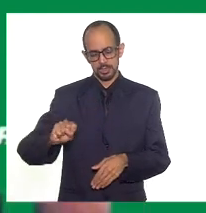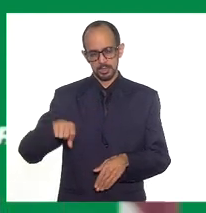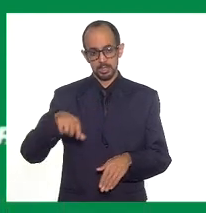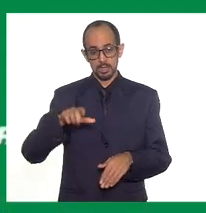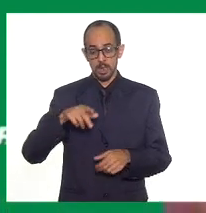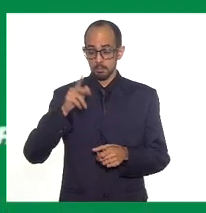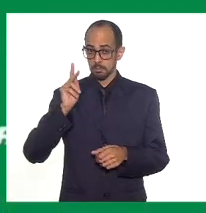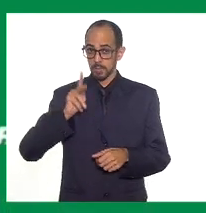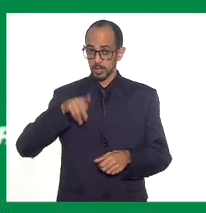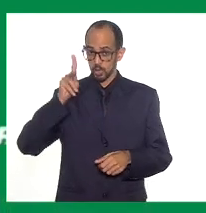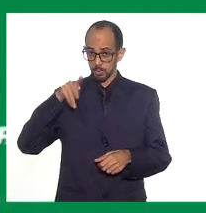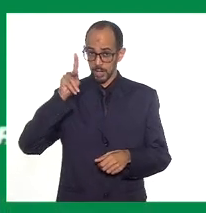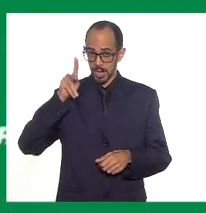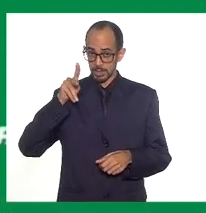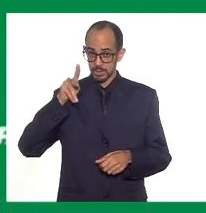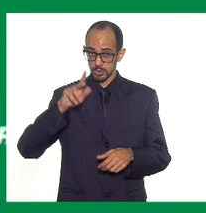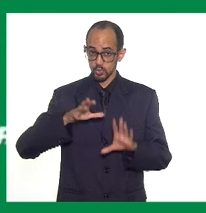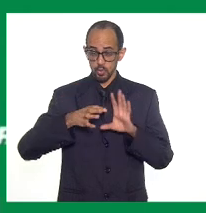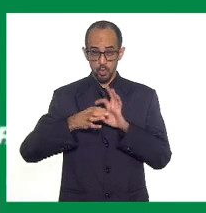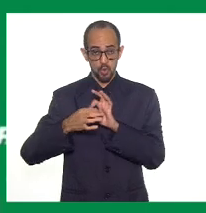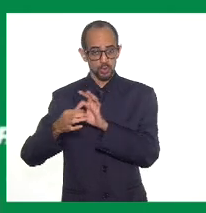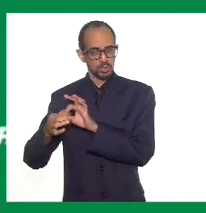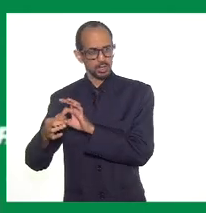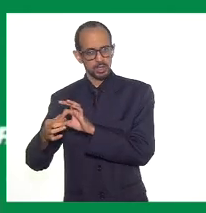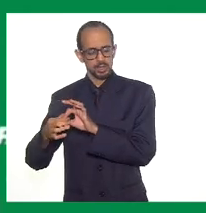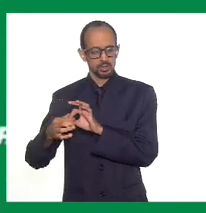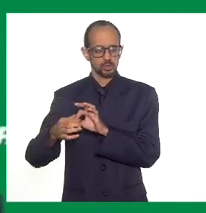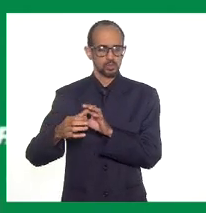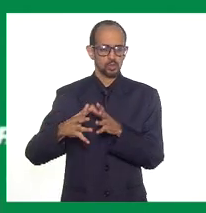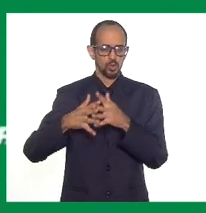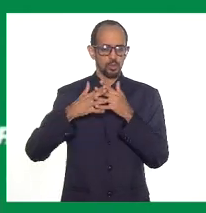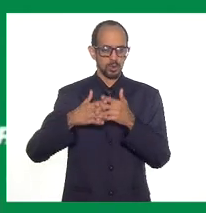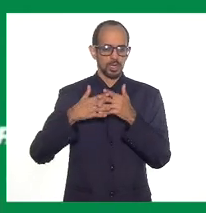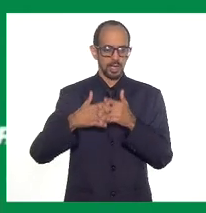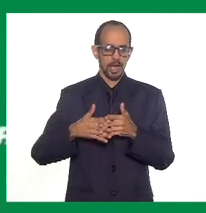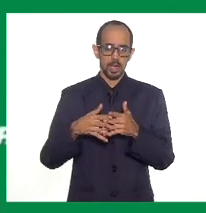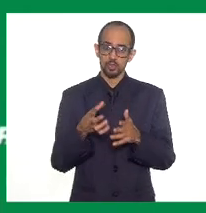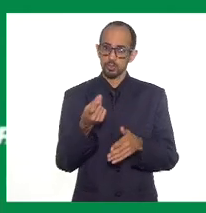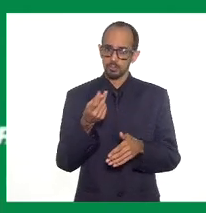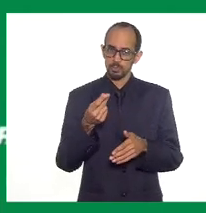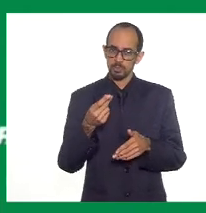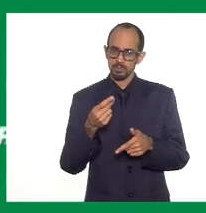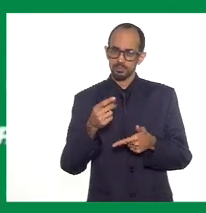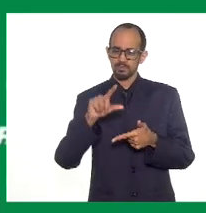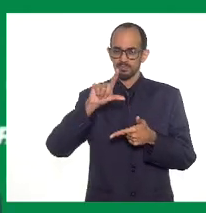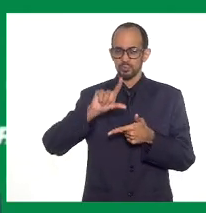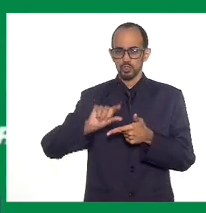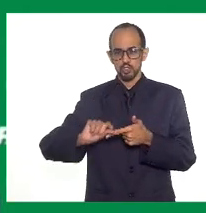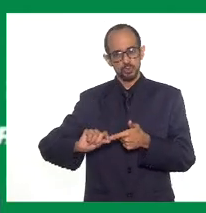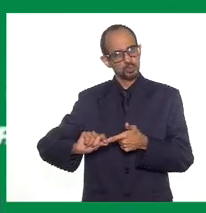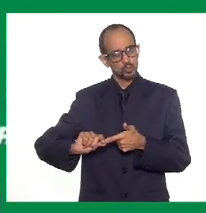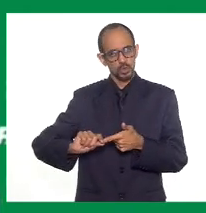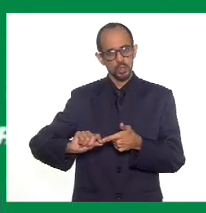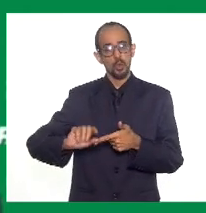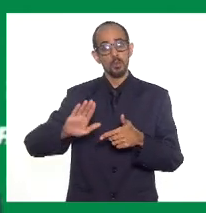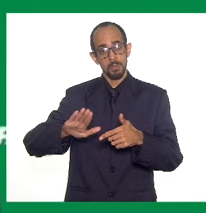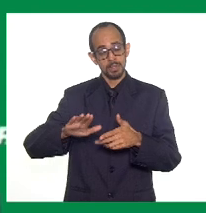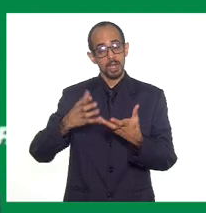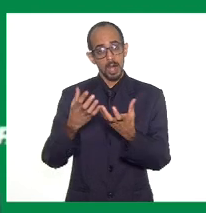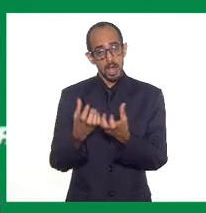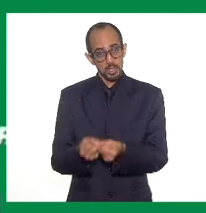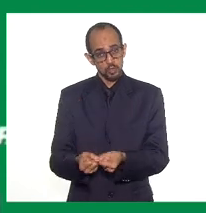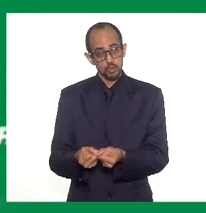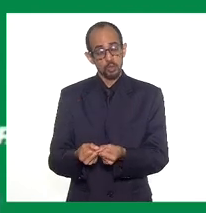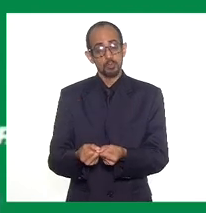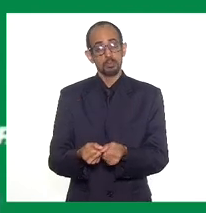Petrobras, ainda assim, ainda num cenário, né, de preço, de queda histórica do preço do Brent, assumiu esse compromisso